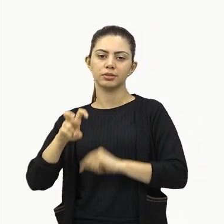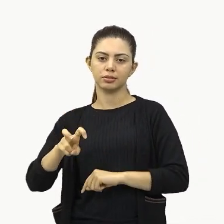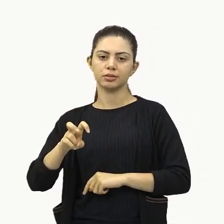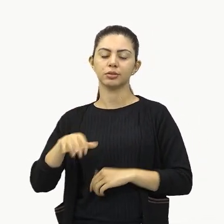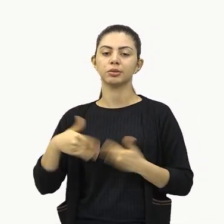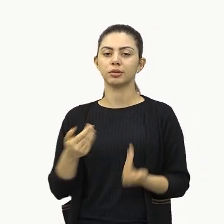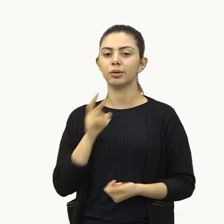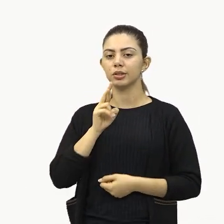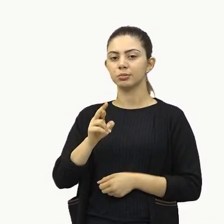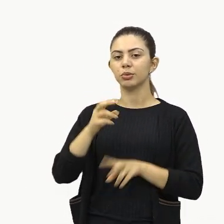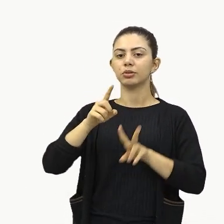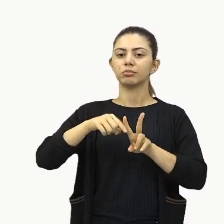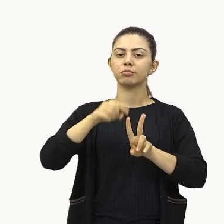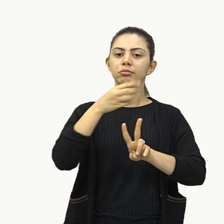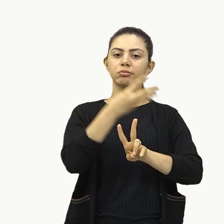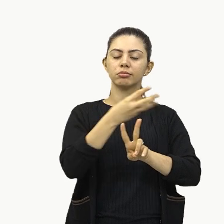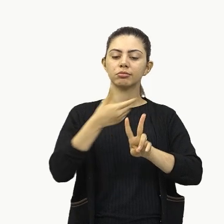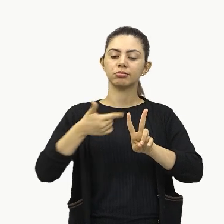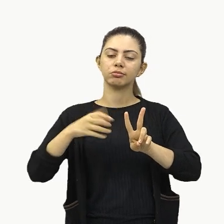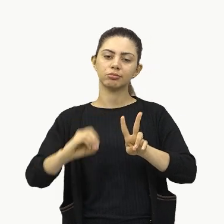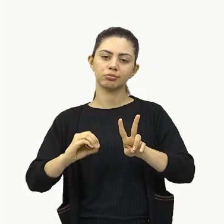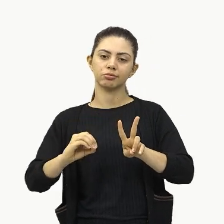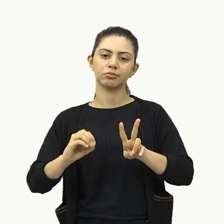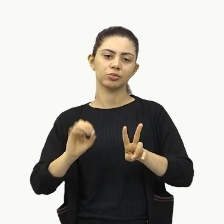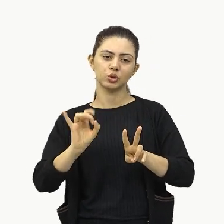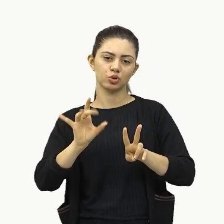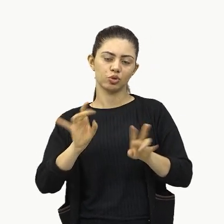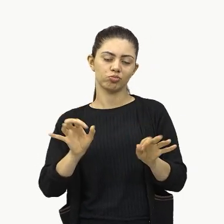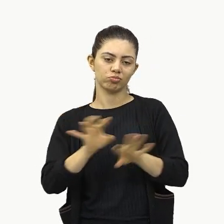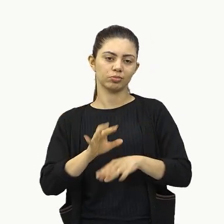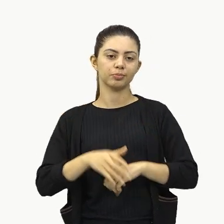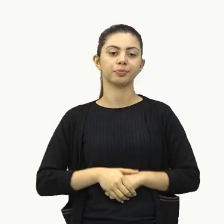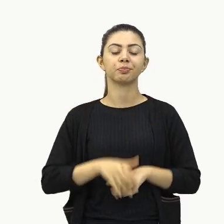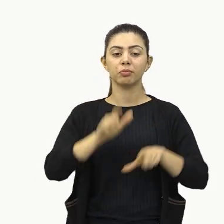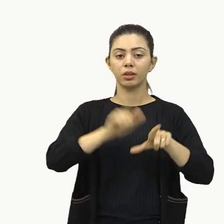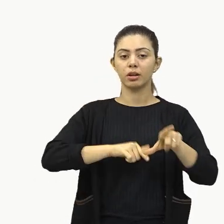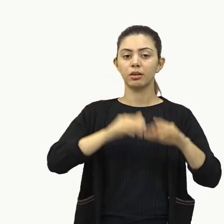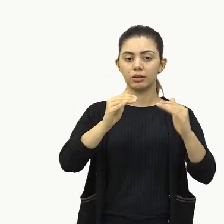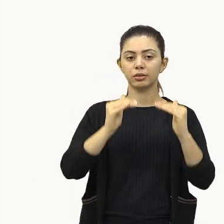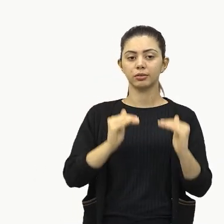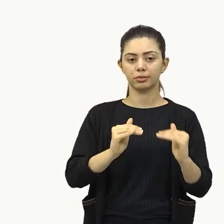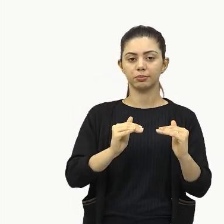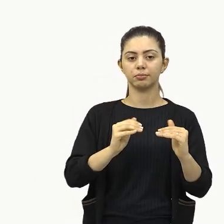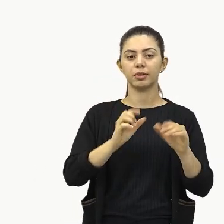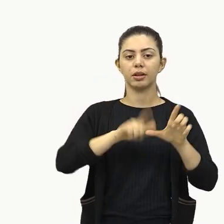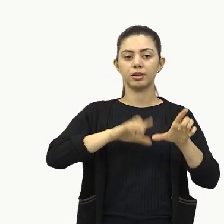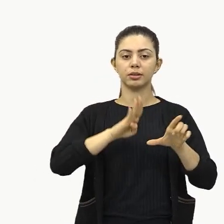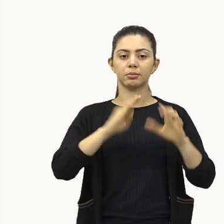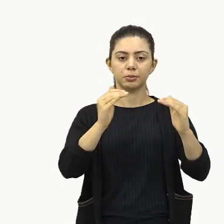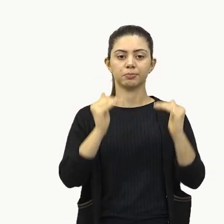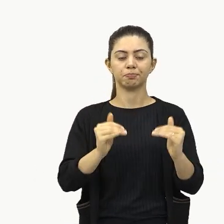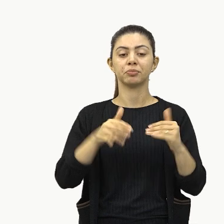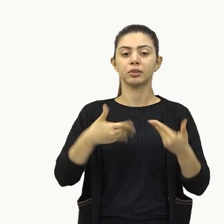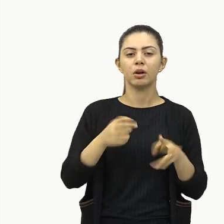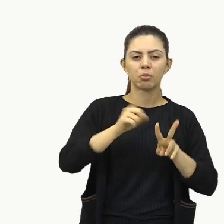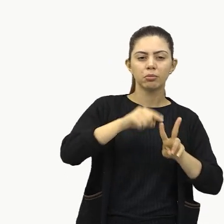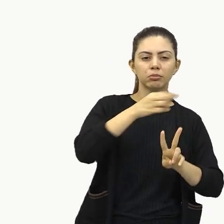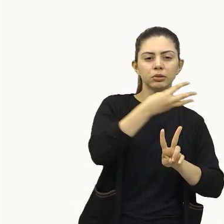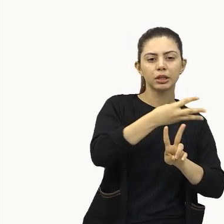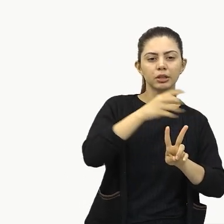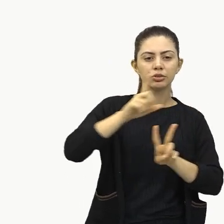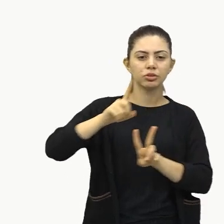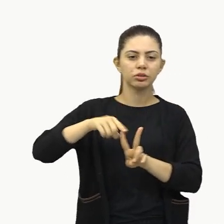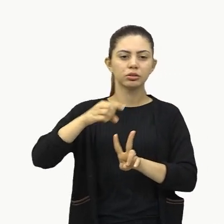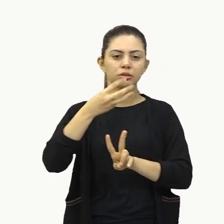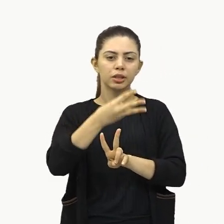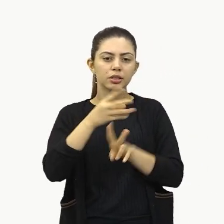20. Não precisa dar o resultado. Tem o mesmo índice? Sim. Então, vou repetir e